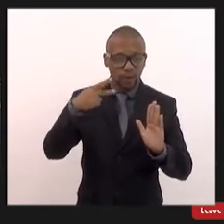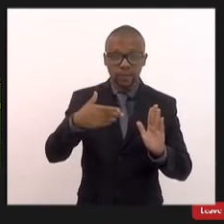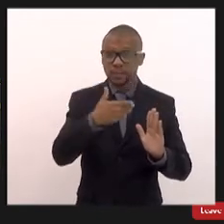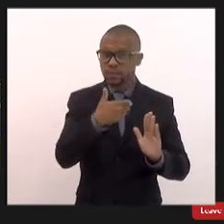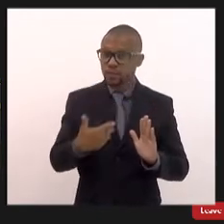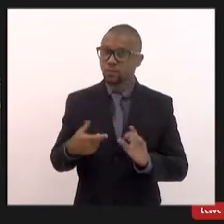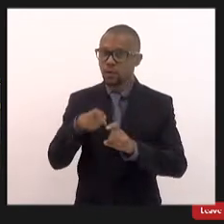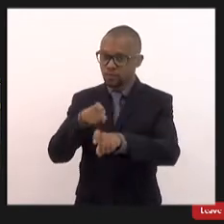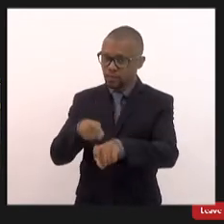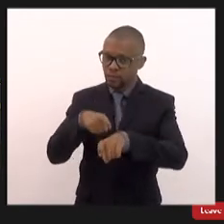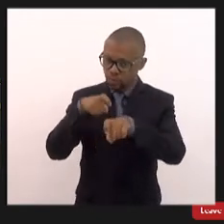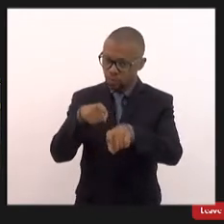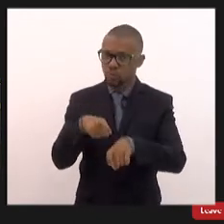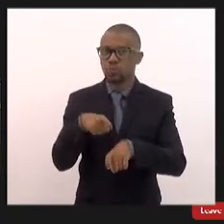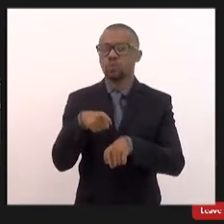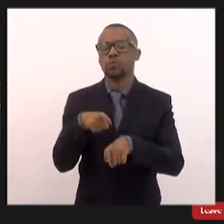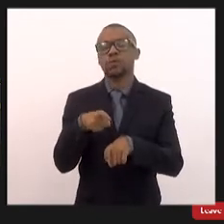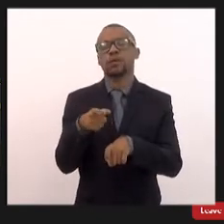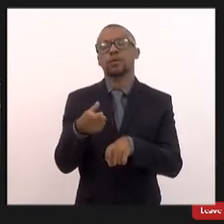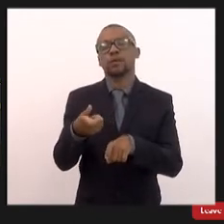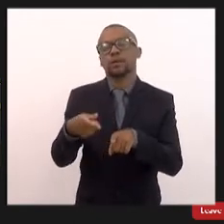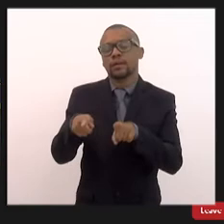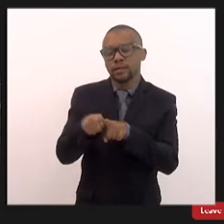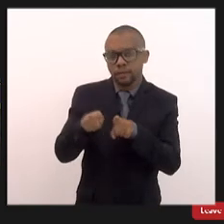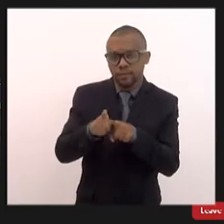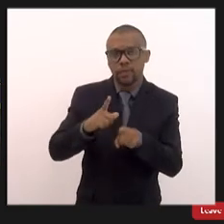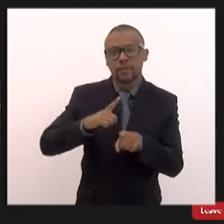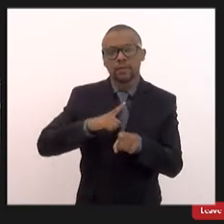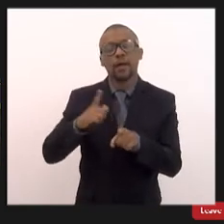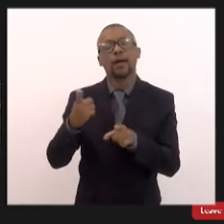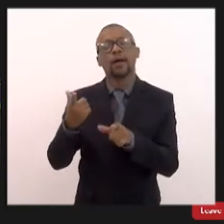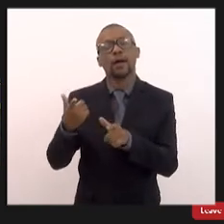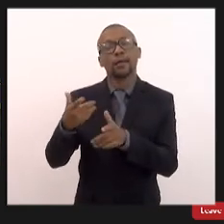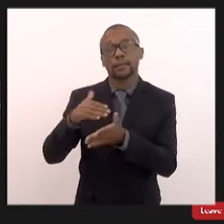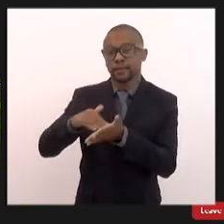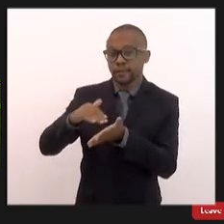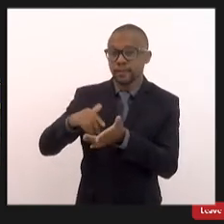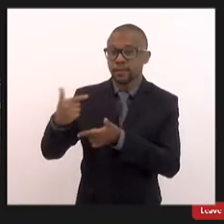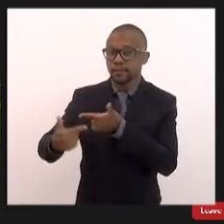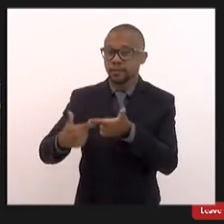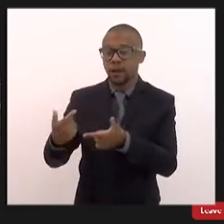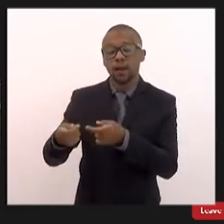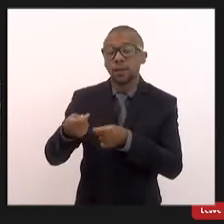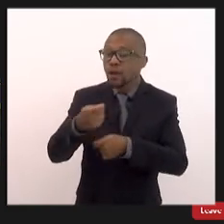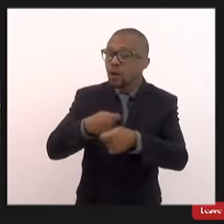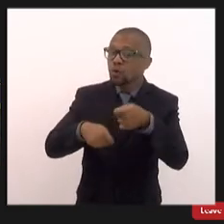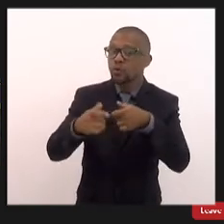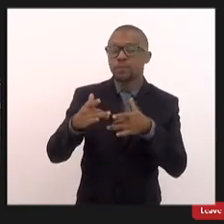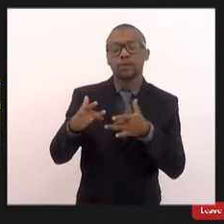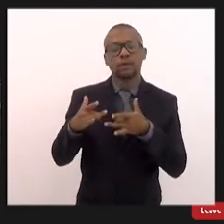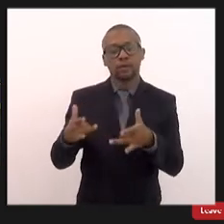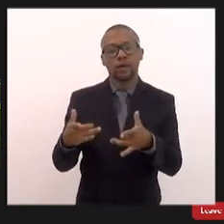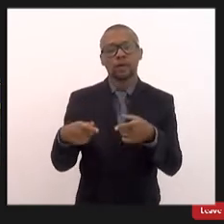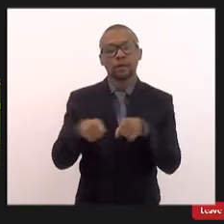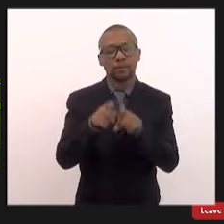importante também que a Secretaria de Trabalho, Economia Solidária, também olhem para esse setor como um setor fundamental